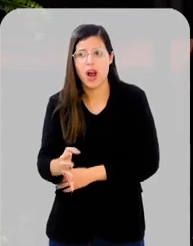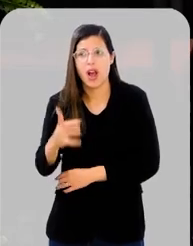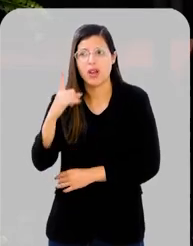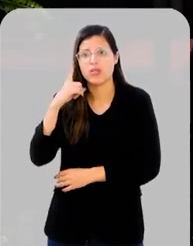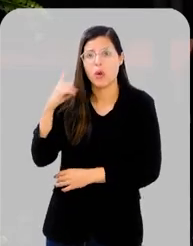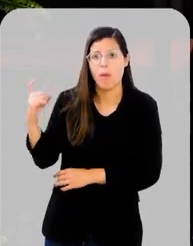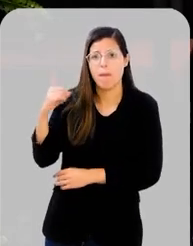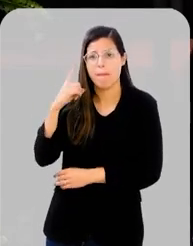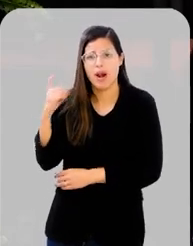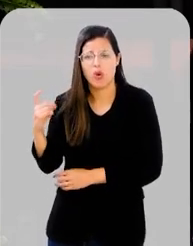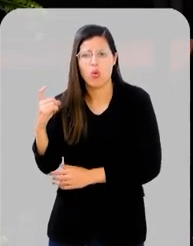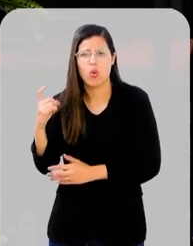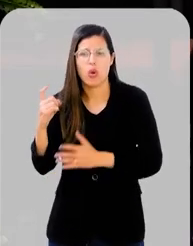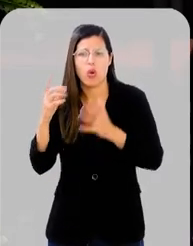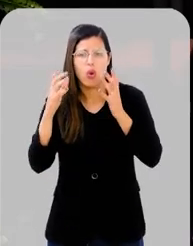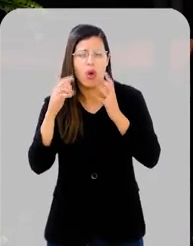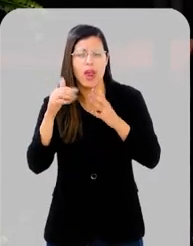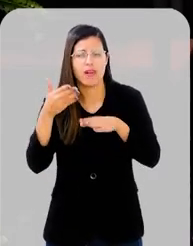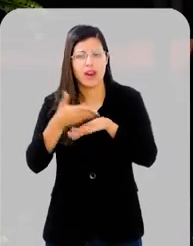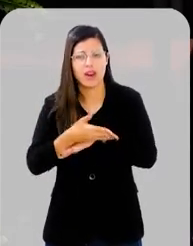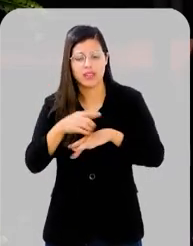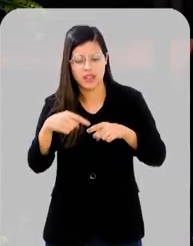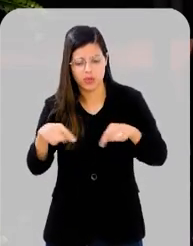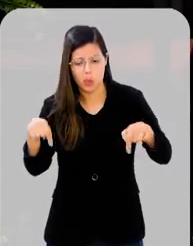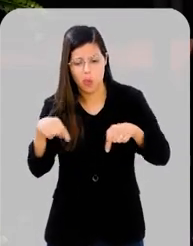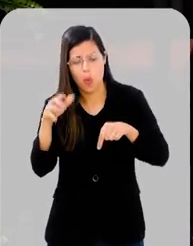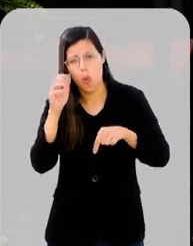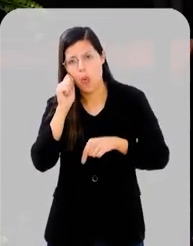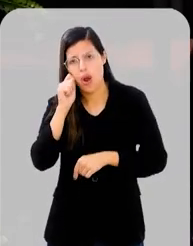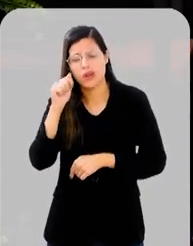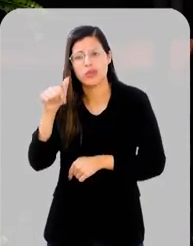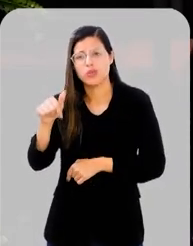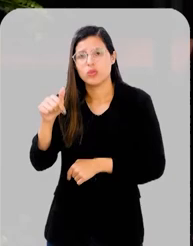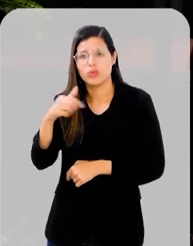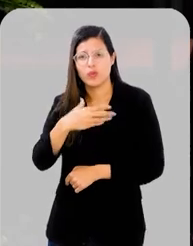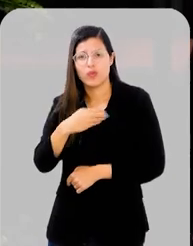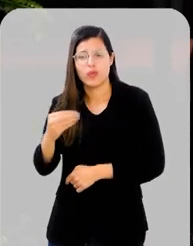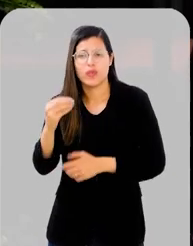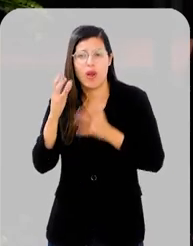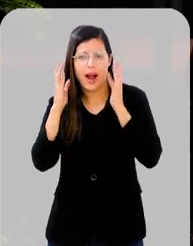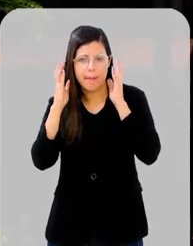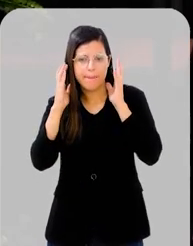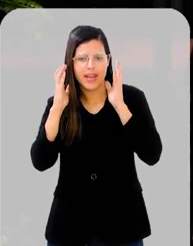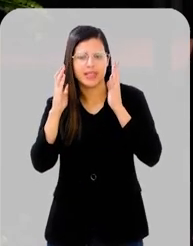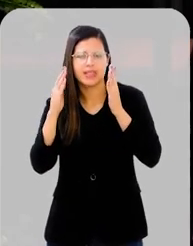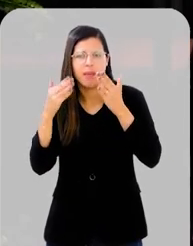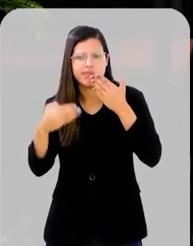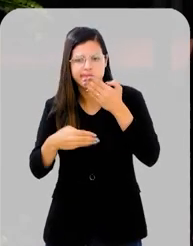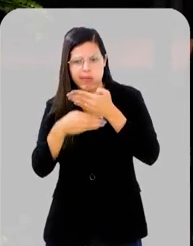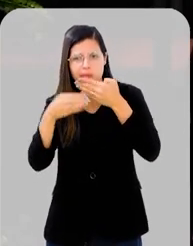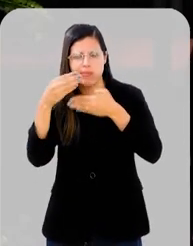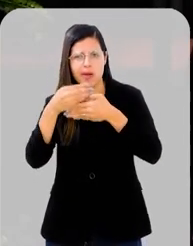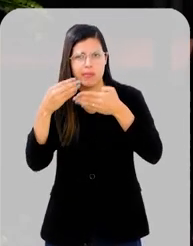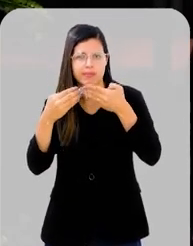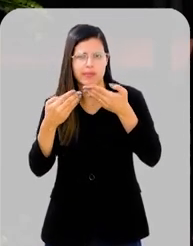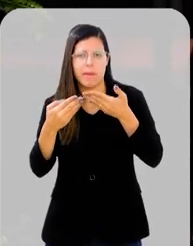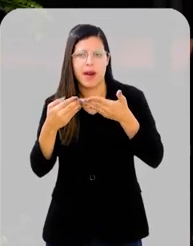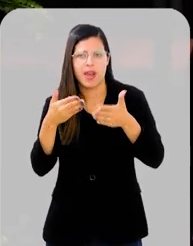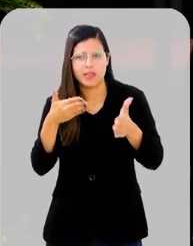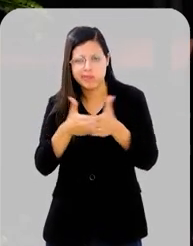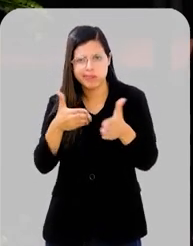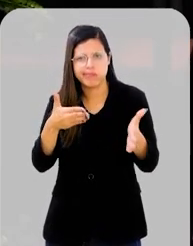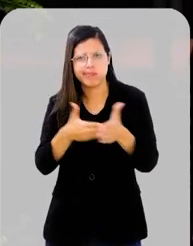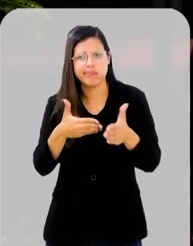barulhos surdos de de batida quando ela entra no quarto o filho tá batendo a cabeça na parede Luzia sim tendo uma